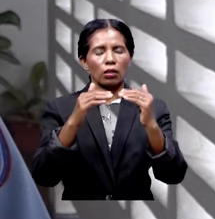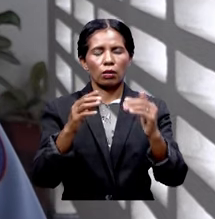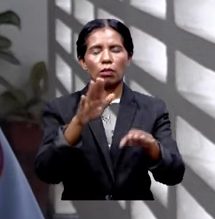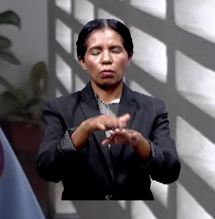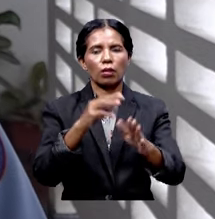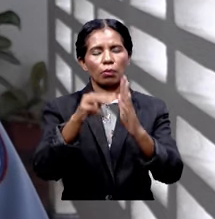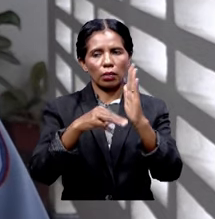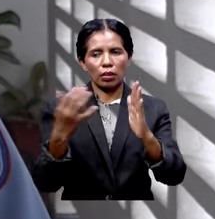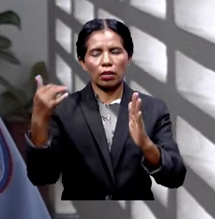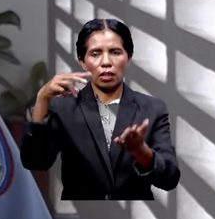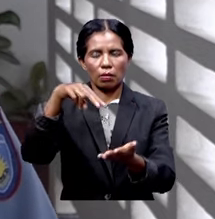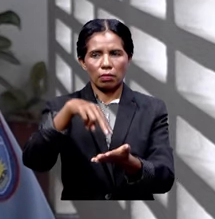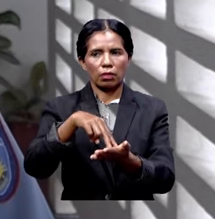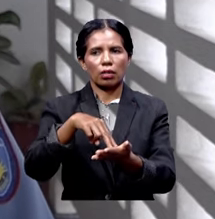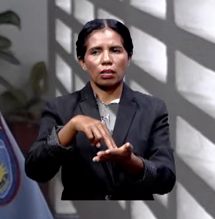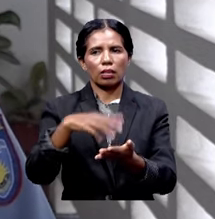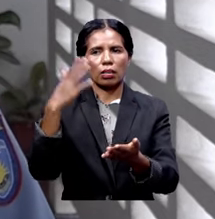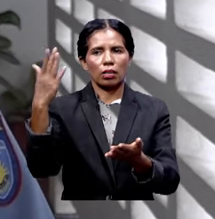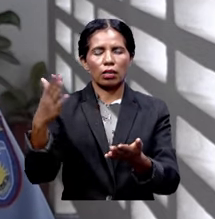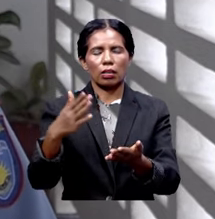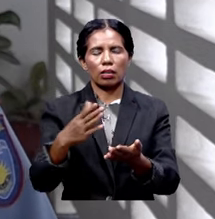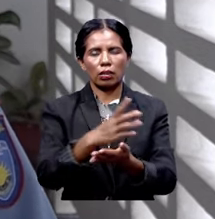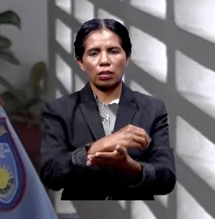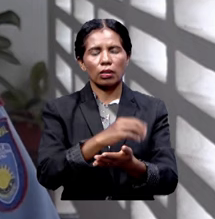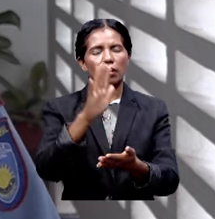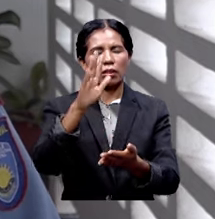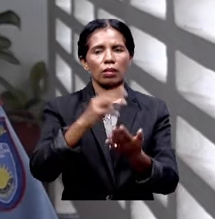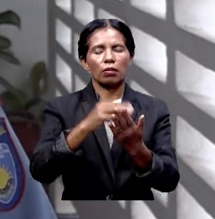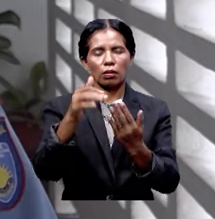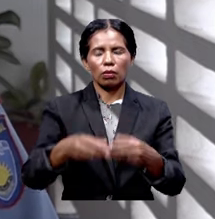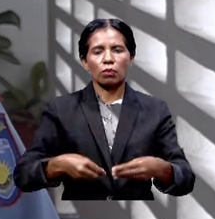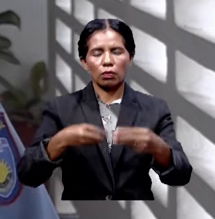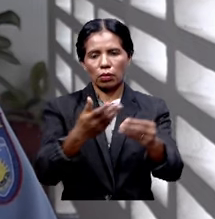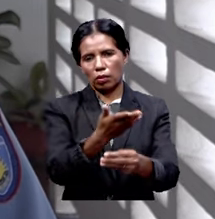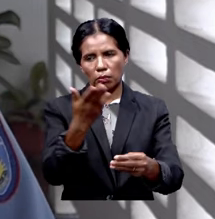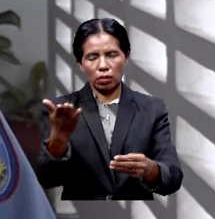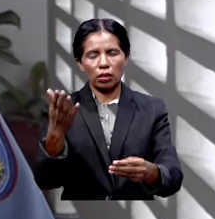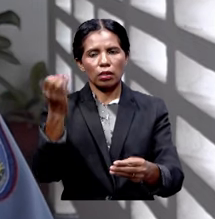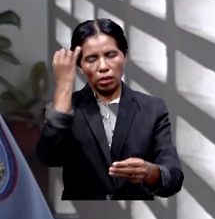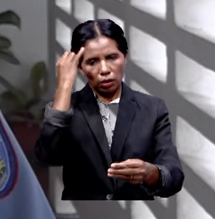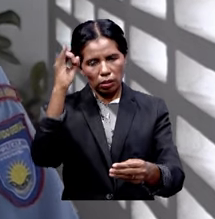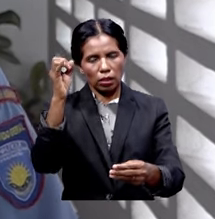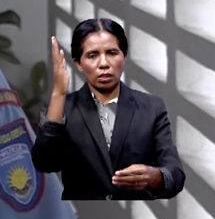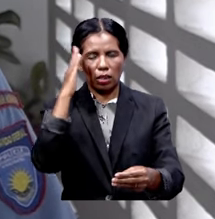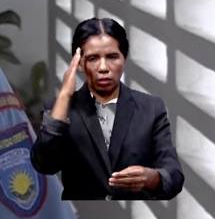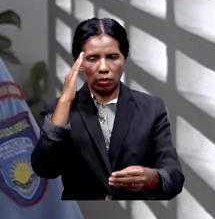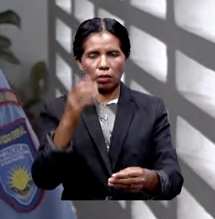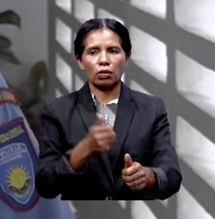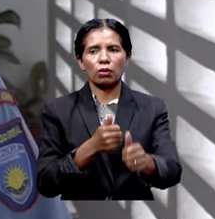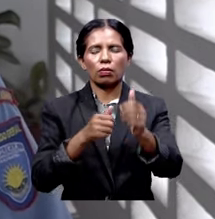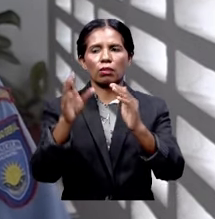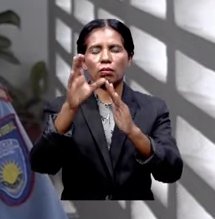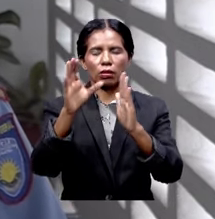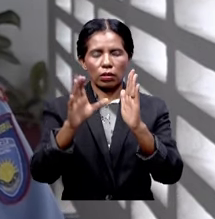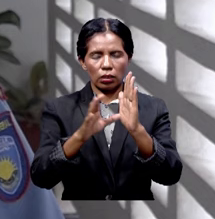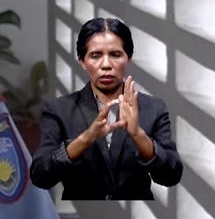ba concentra deit ia Jardim 5 de Maio, e expressa ita boa ser nha. Ideias hanoin, tuir constituição,